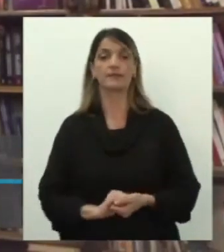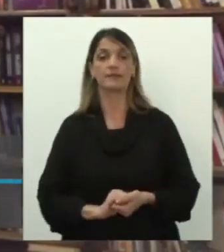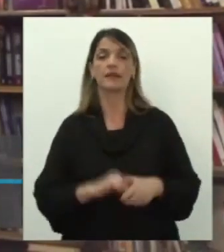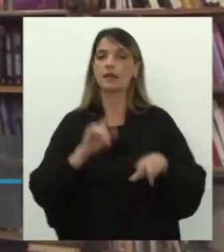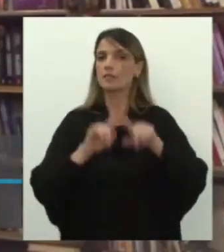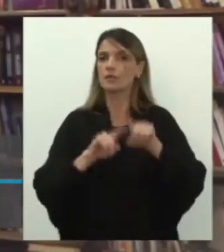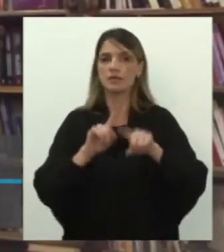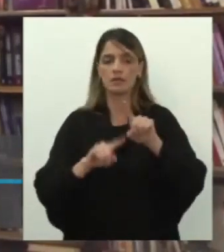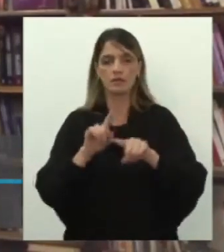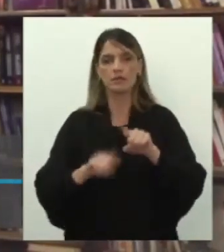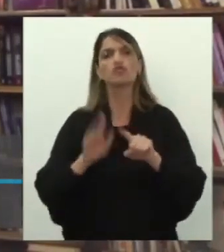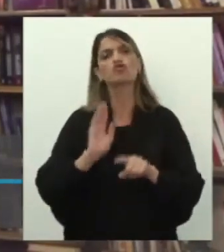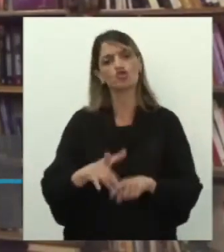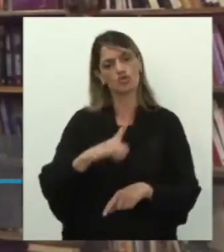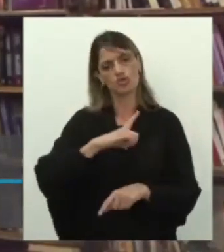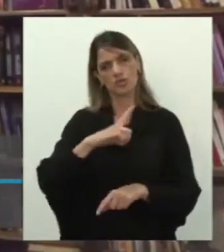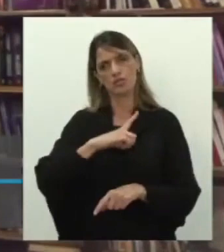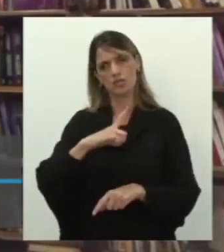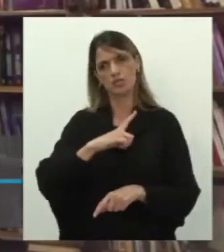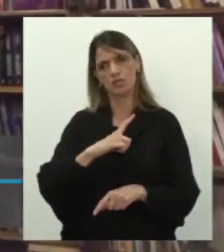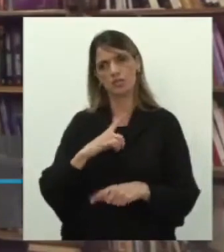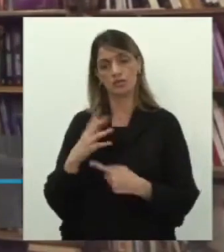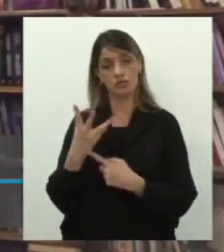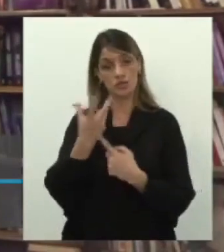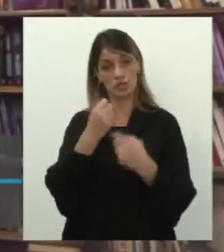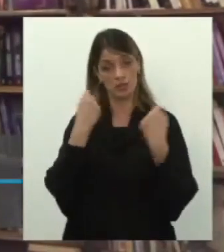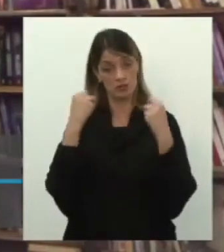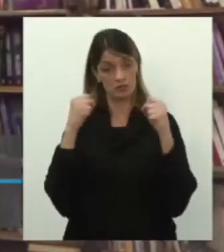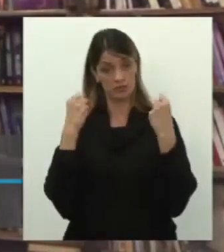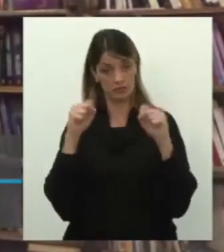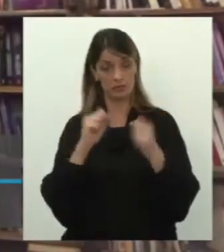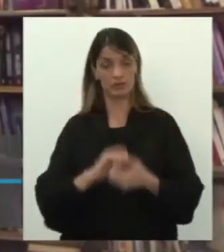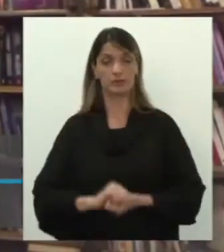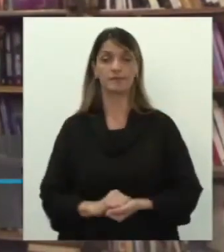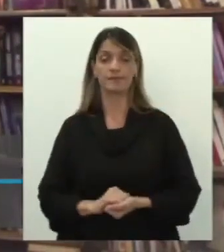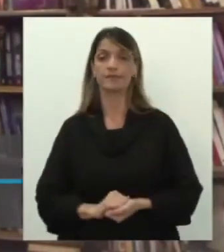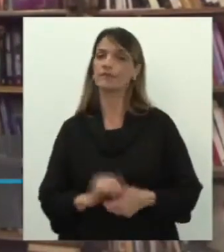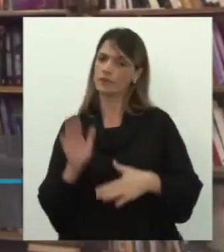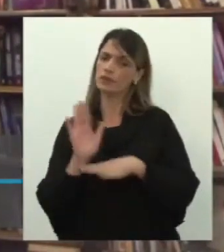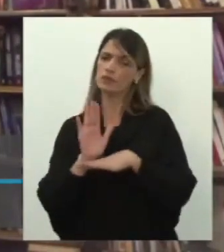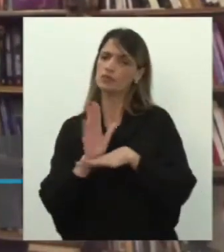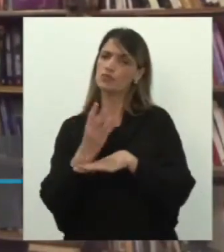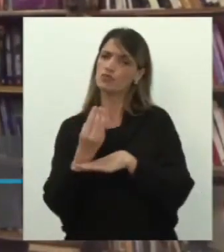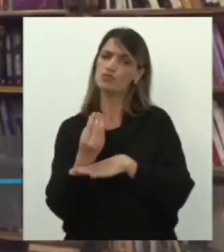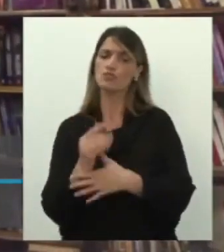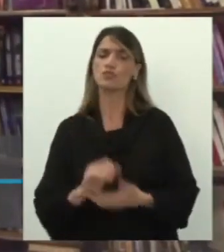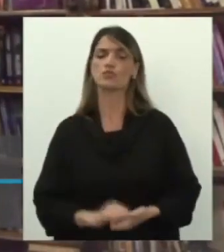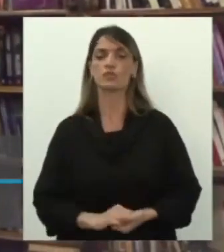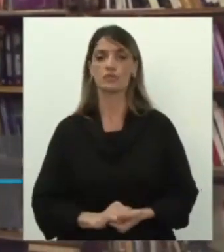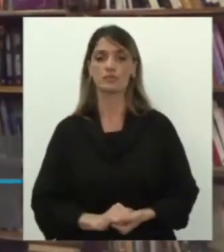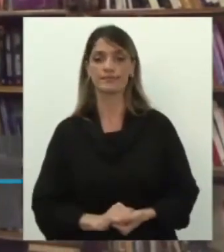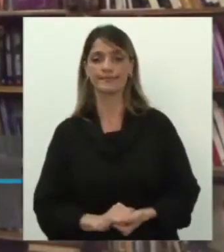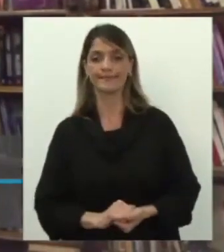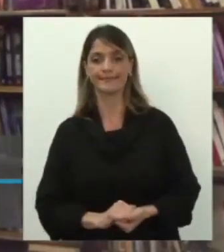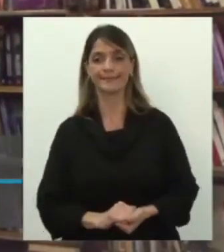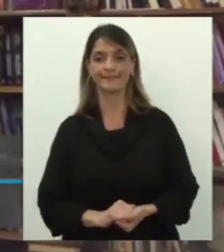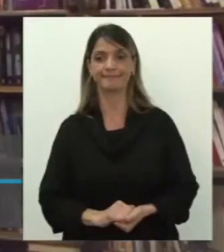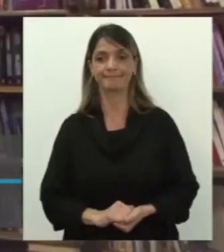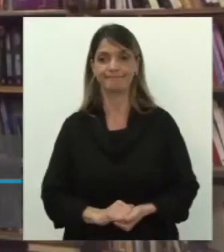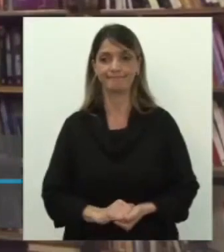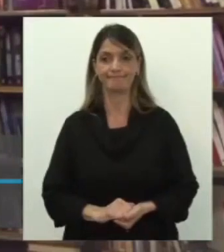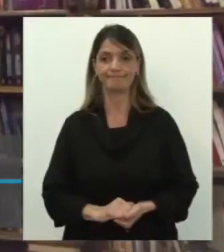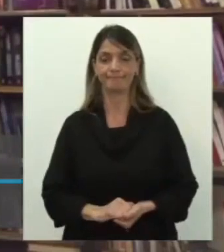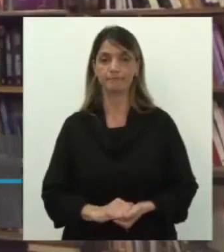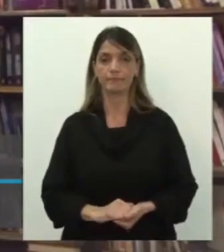material PNLD que eles já têm, inclusive de artes e educação física. Então isso ajudou bastante. Uma